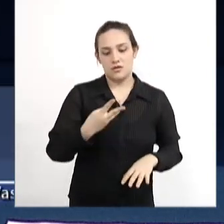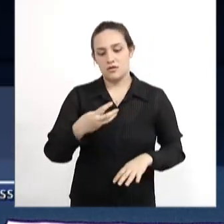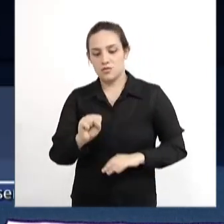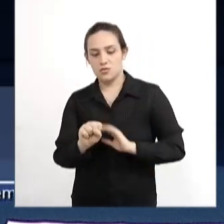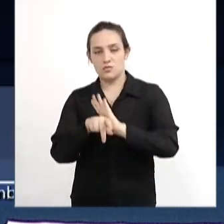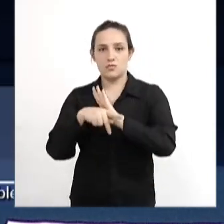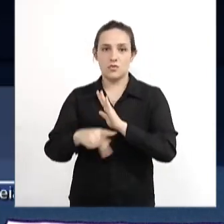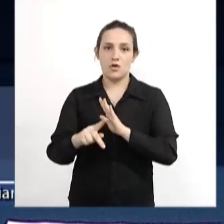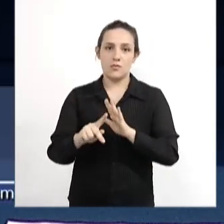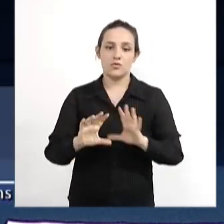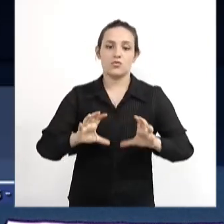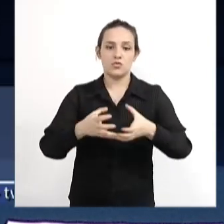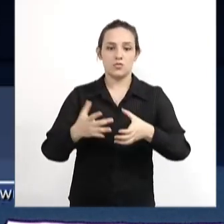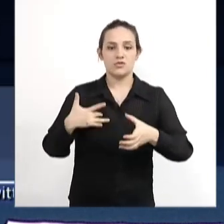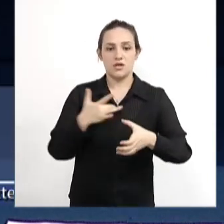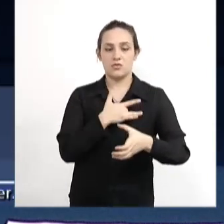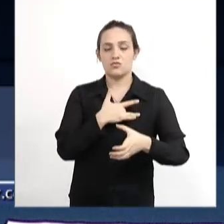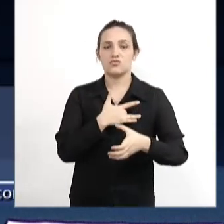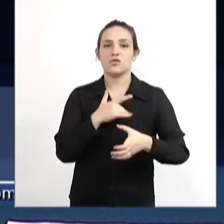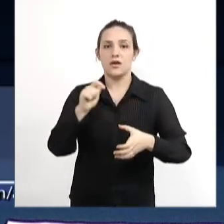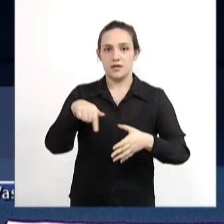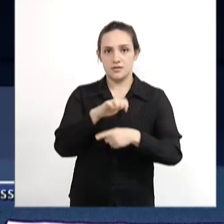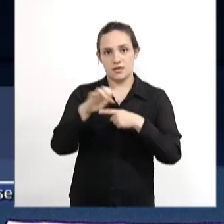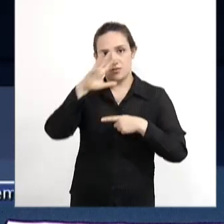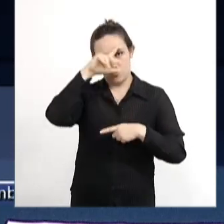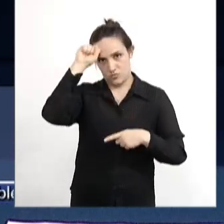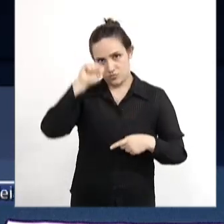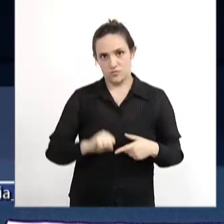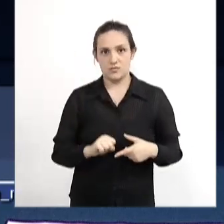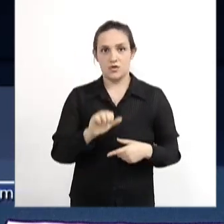Fundação de Saúde de Mato Grosso do Sul,